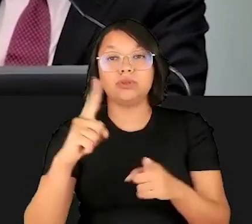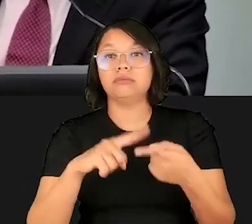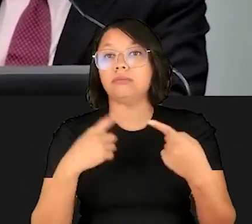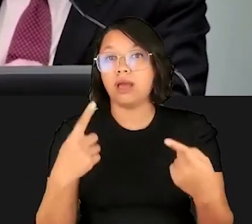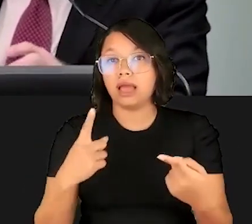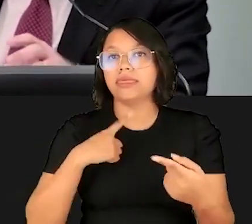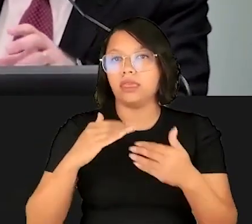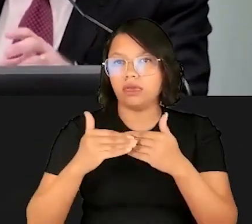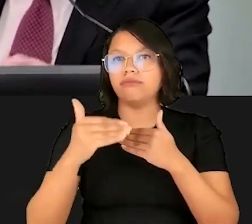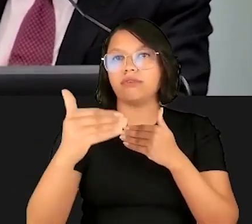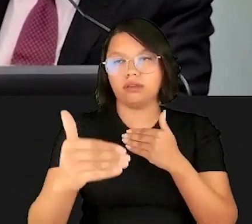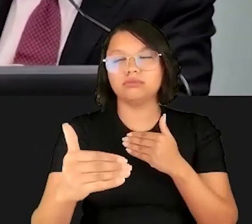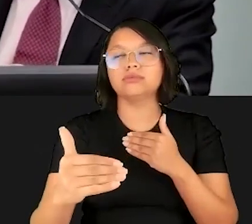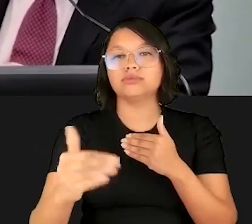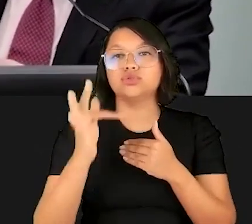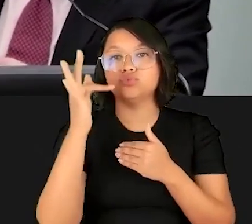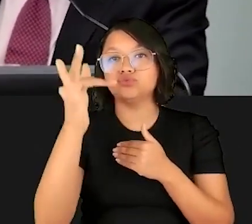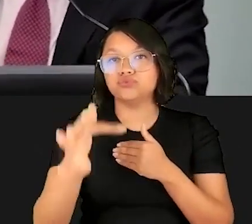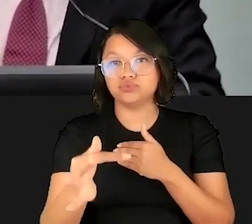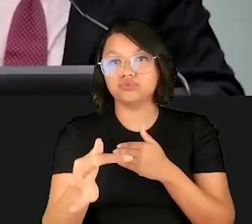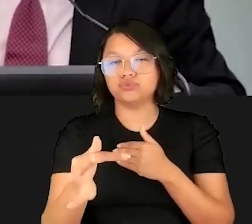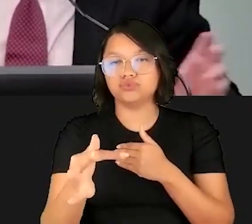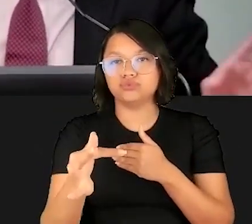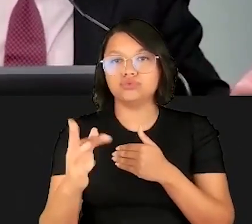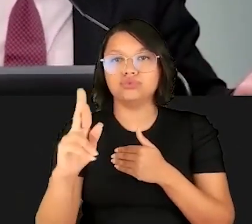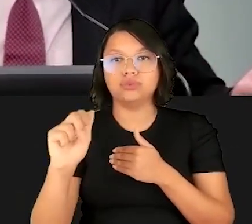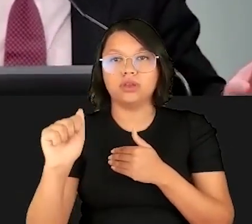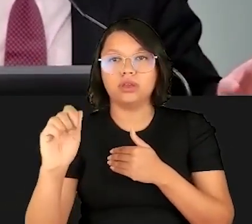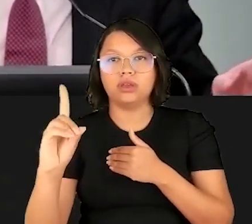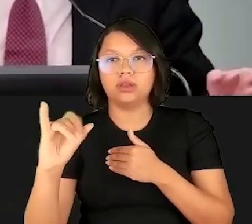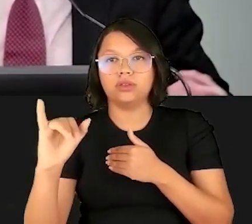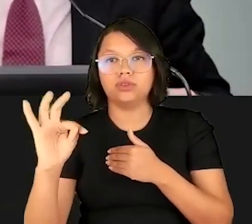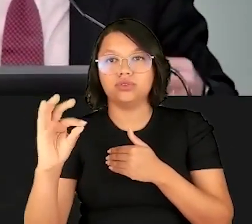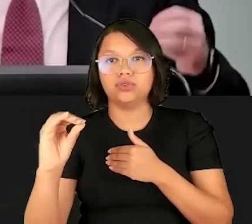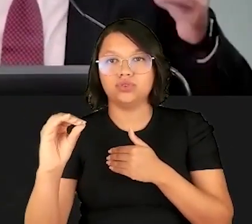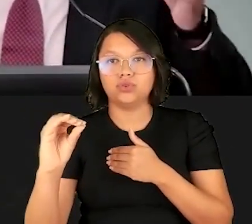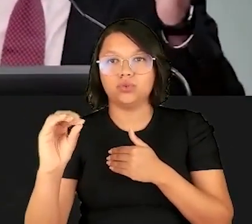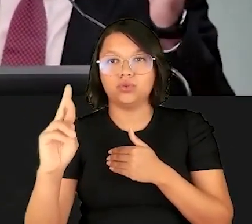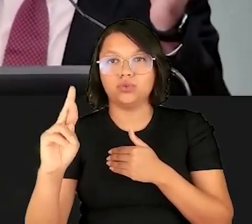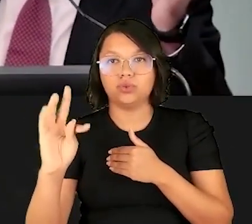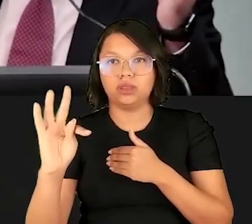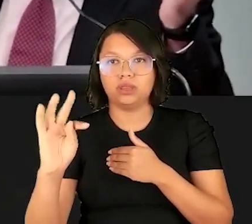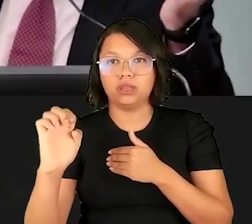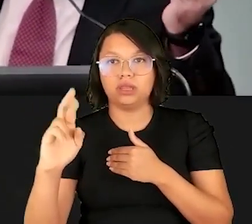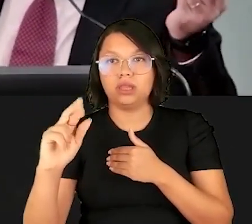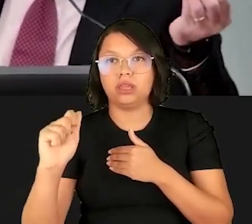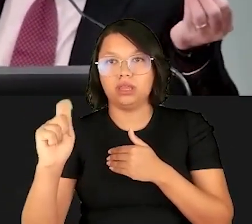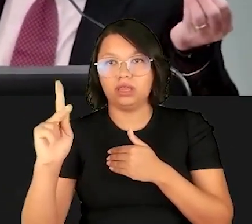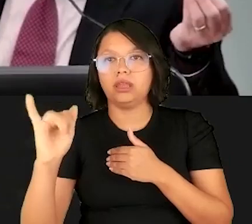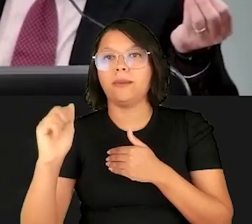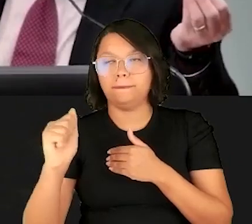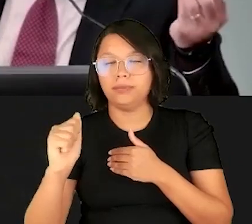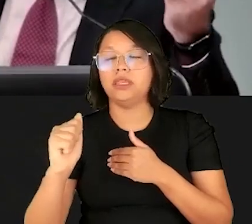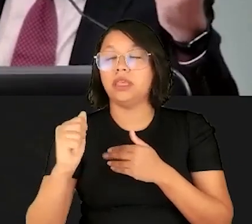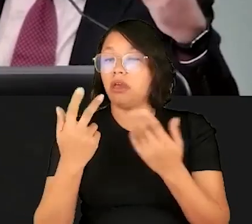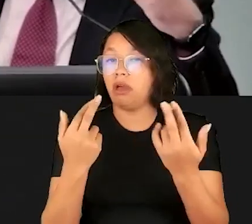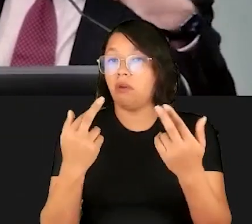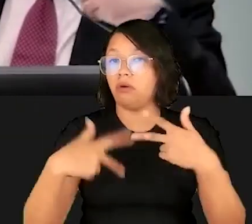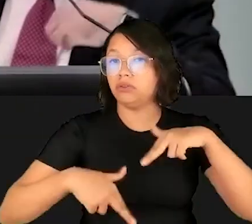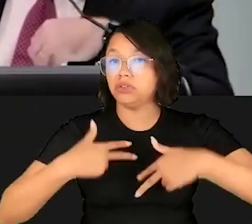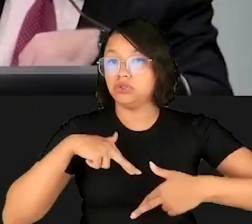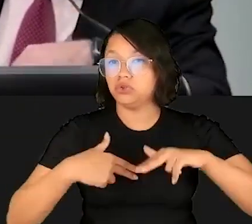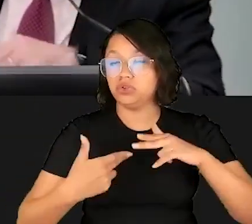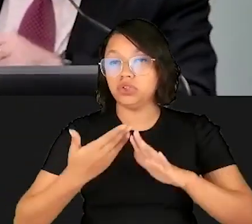tem avanços, e o futuro da radioterapia, a meu ver, é muito parecido com o da cirurgia. É continuar refinando a sua eficácia e